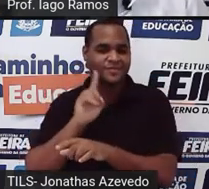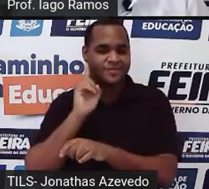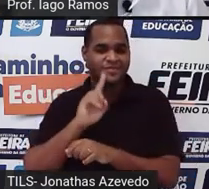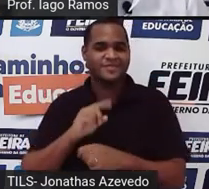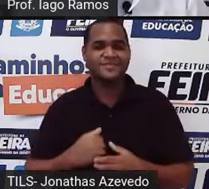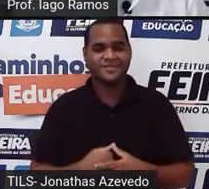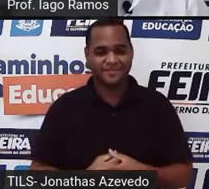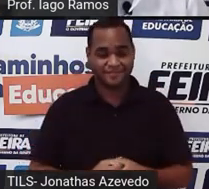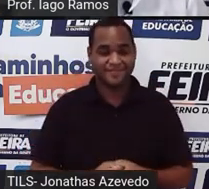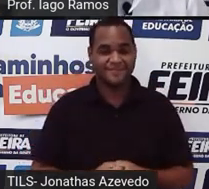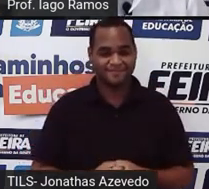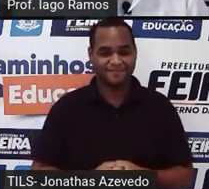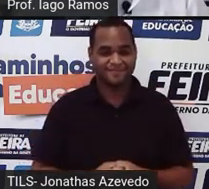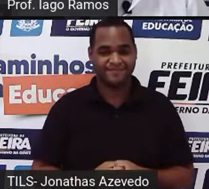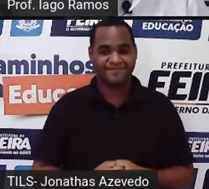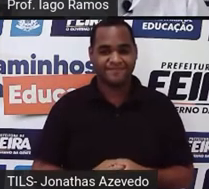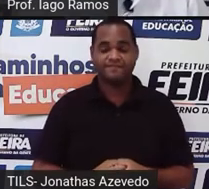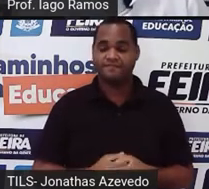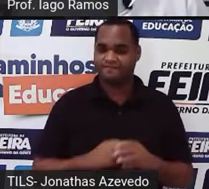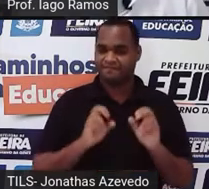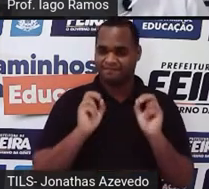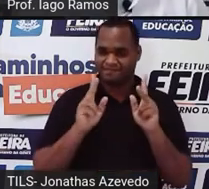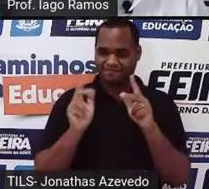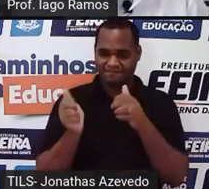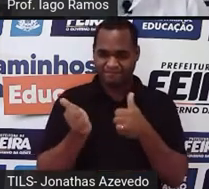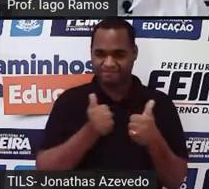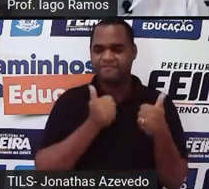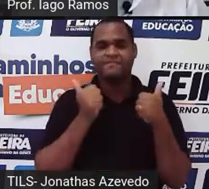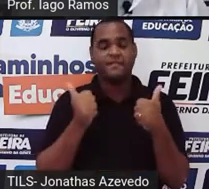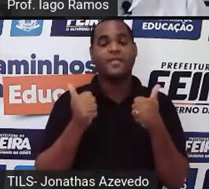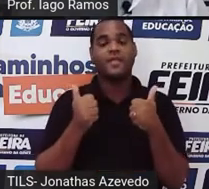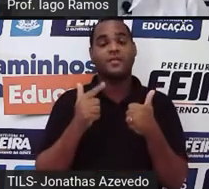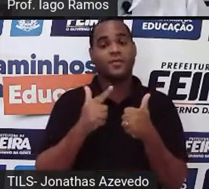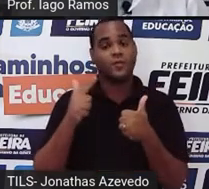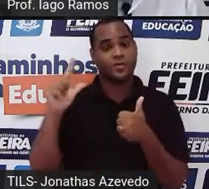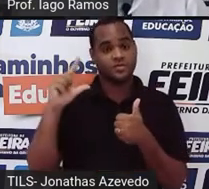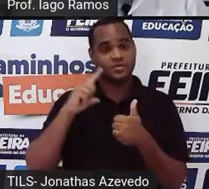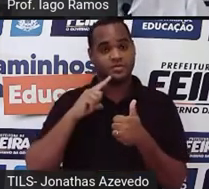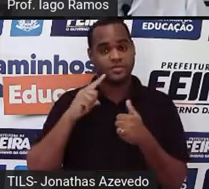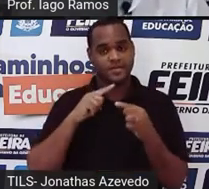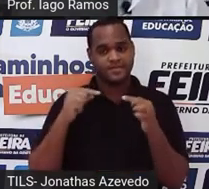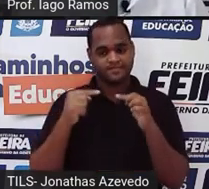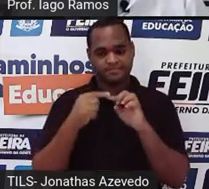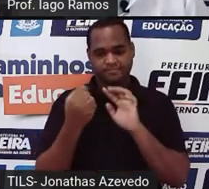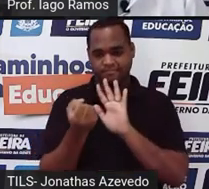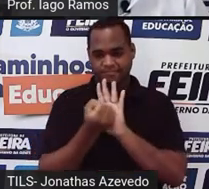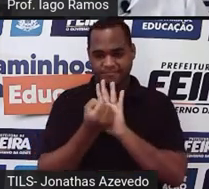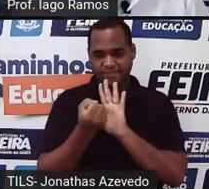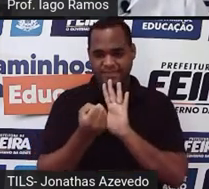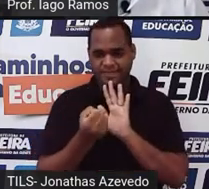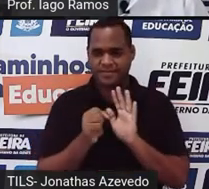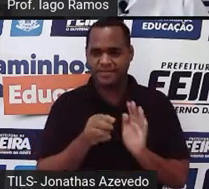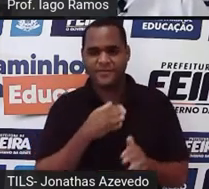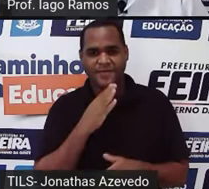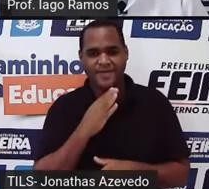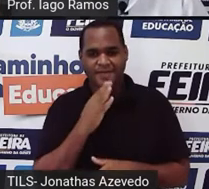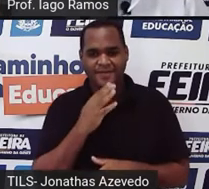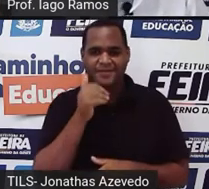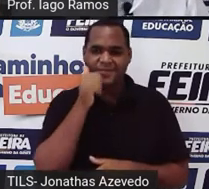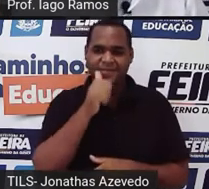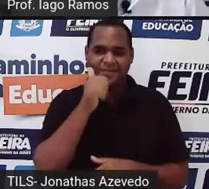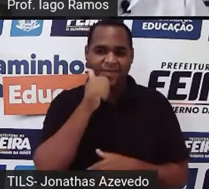norte-americanas. Pois bem. Né? Beleza. Mas além dessa logomarca, você conhece